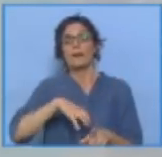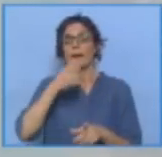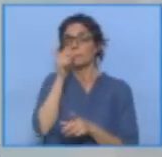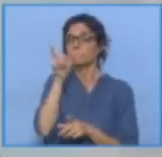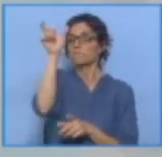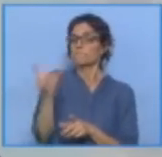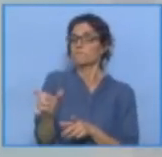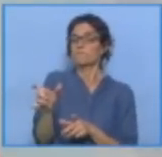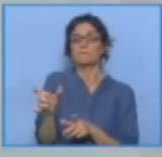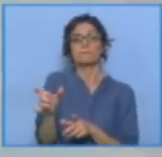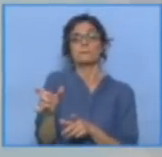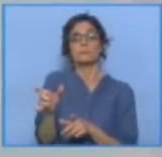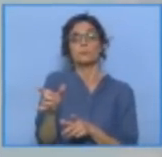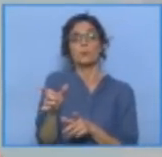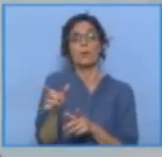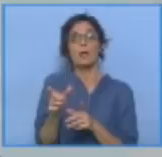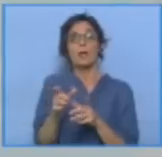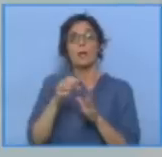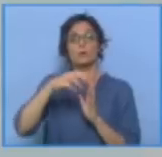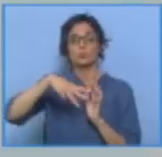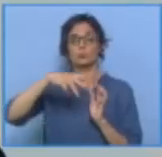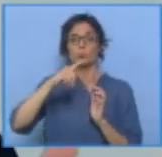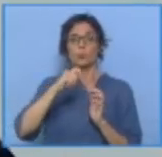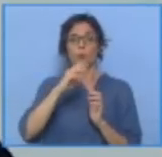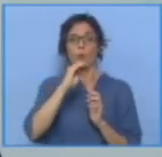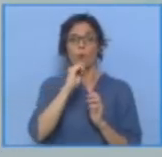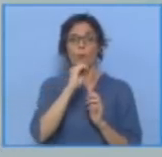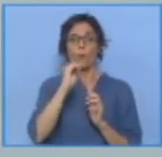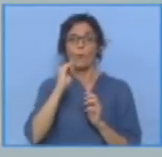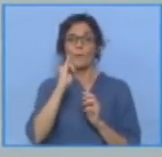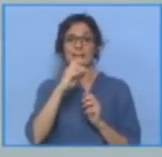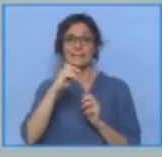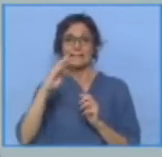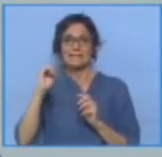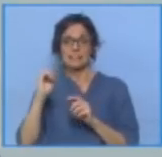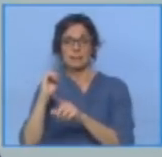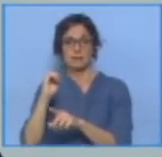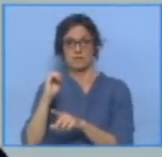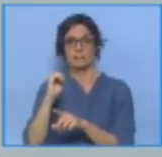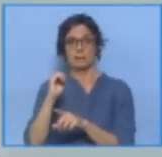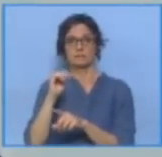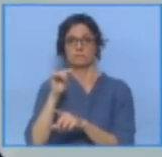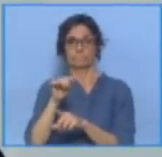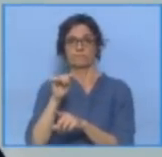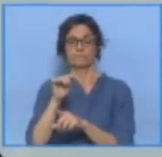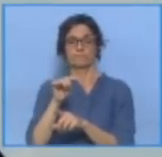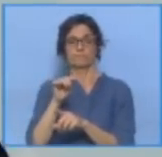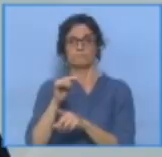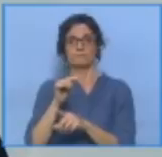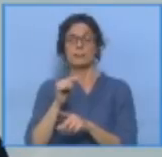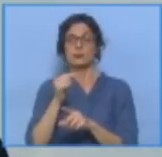profeta Isaías, o servo de Deus, que no sofrimento manifesta também o seu amor por nós. E daí virá